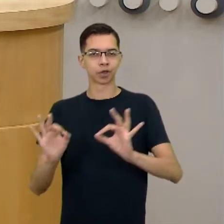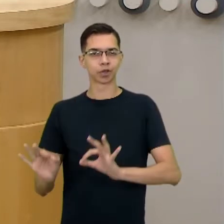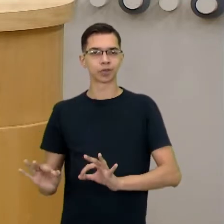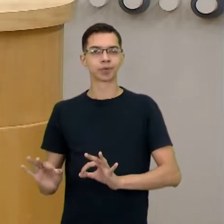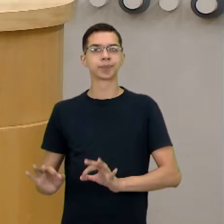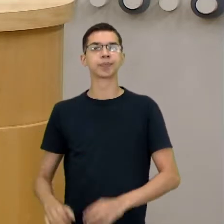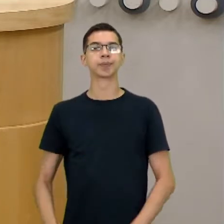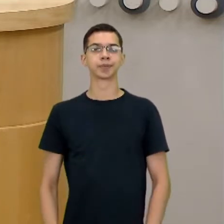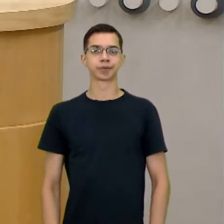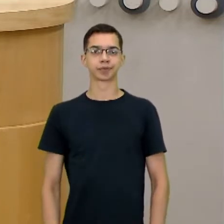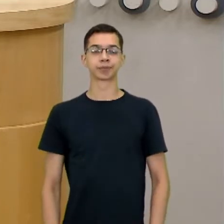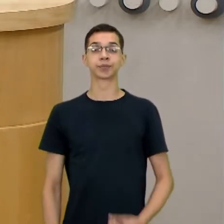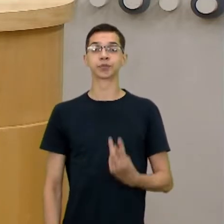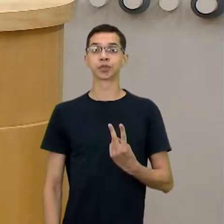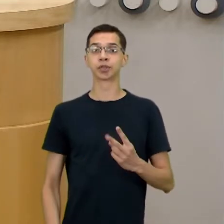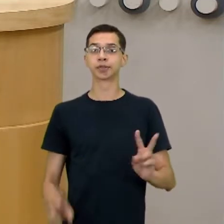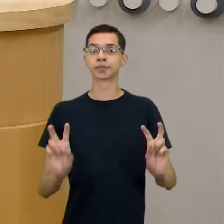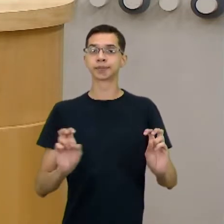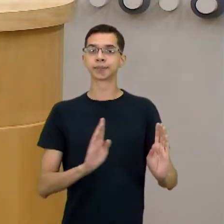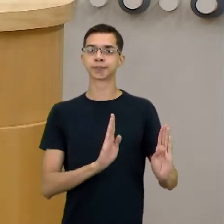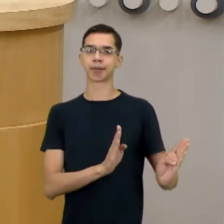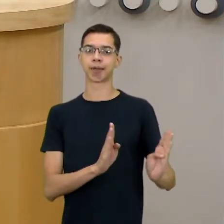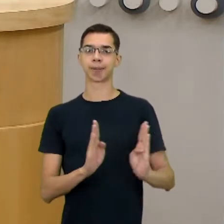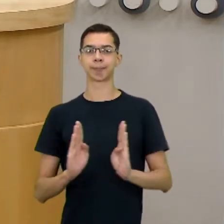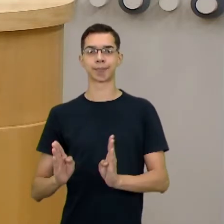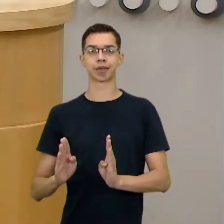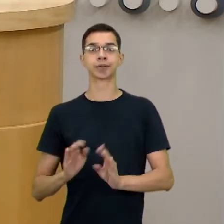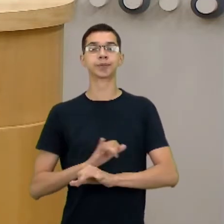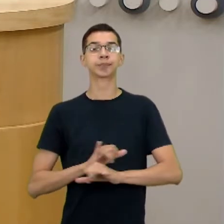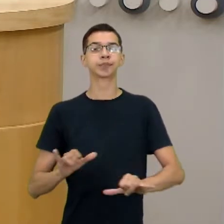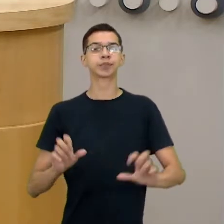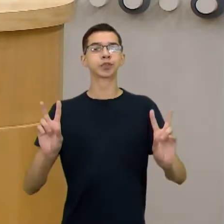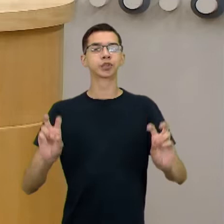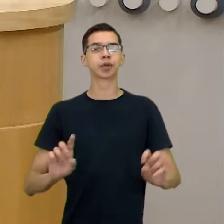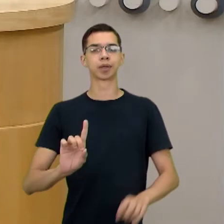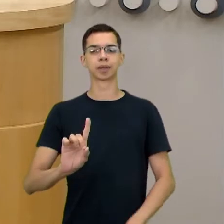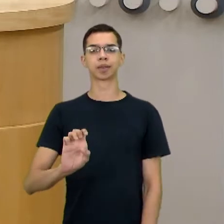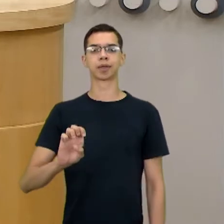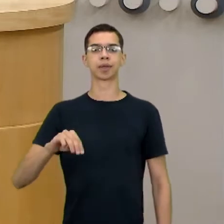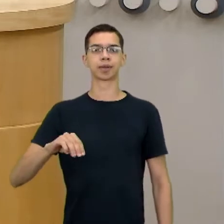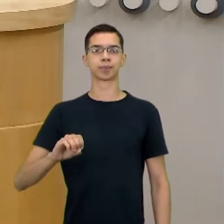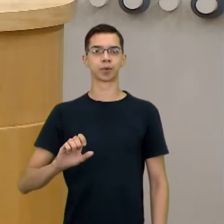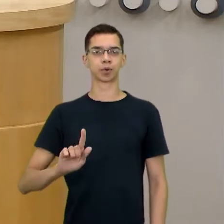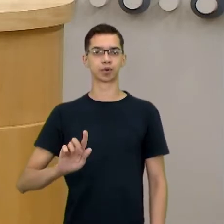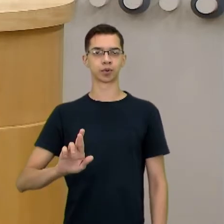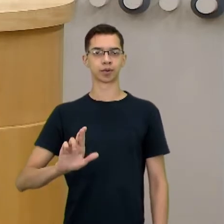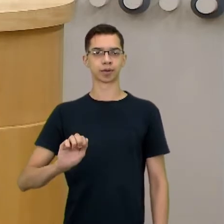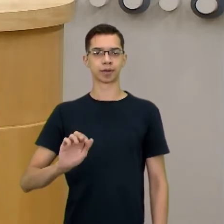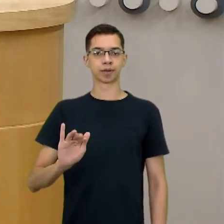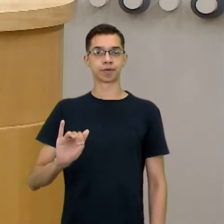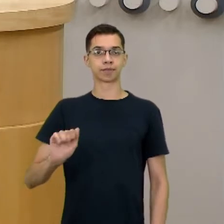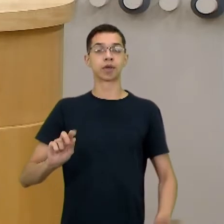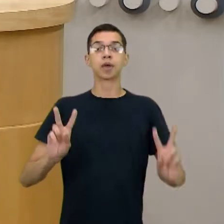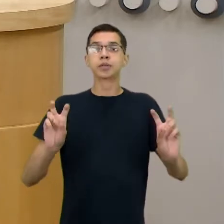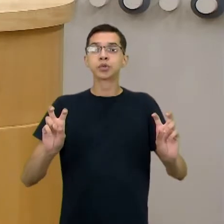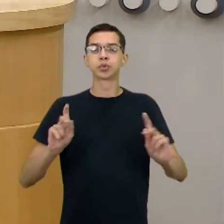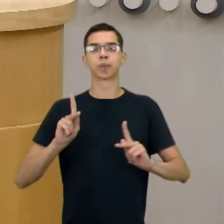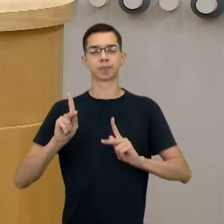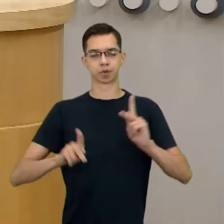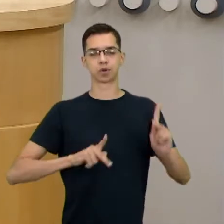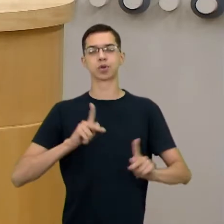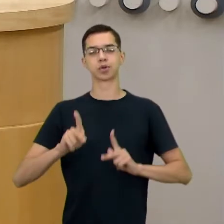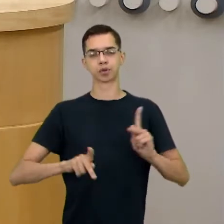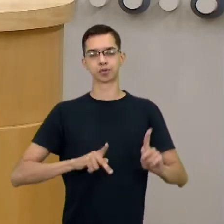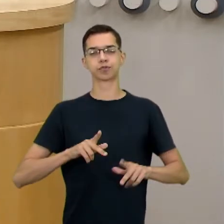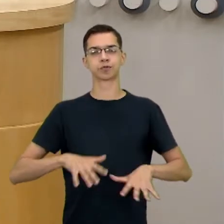em 2 partes, nós estamos falando muito sobre a questão da demografia, né, sobre a questão aí da população, né, e nós vimos aí